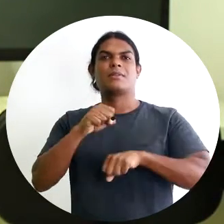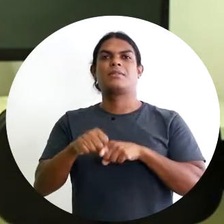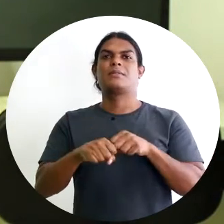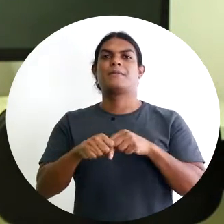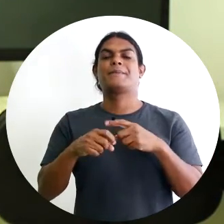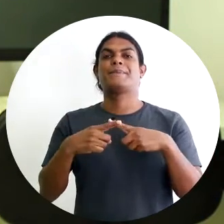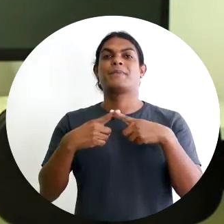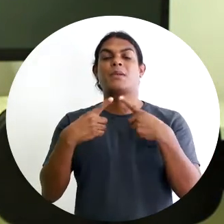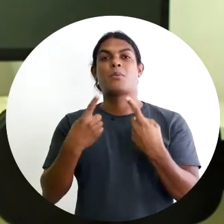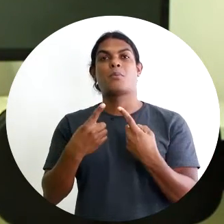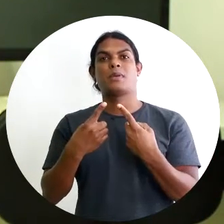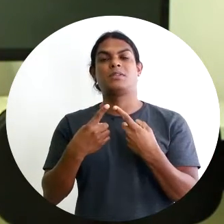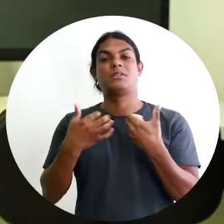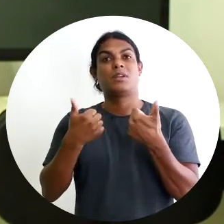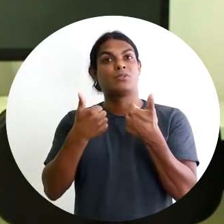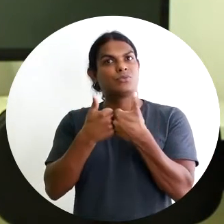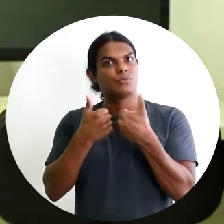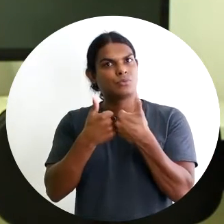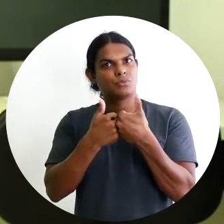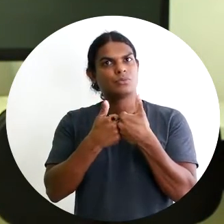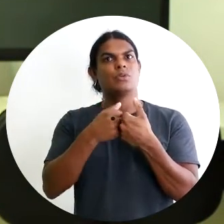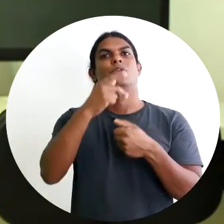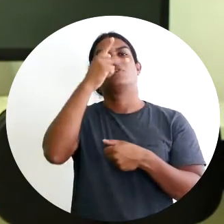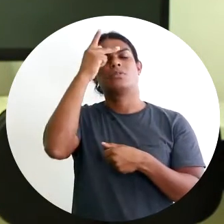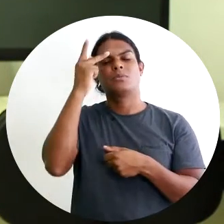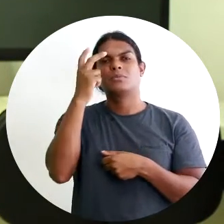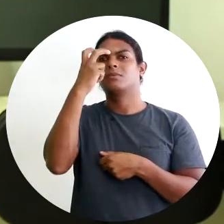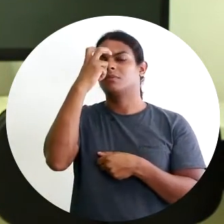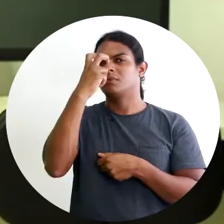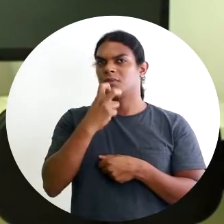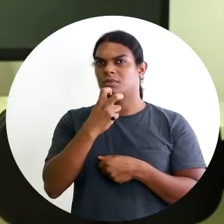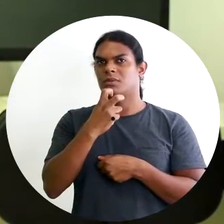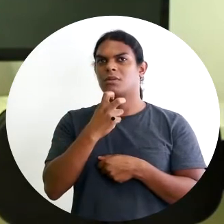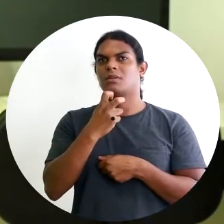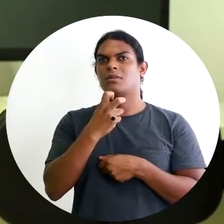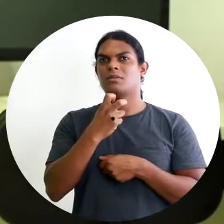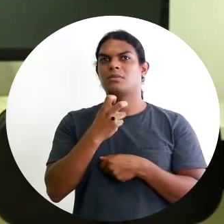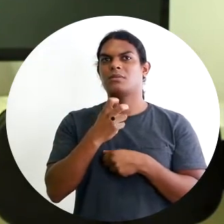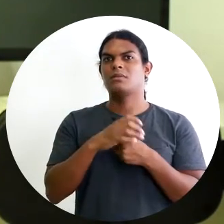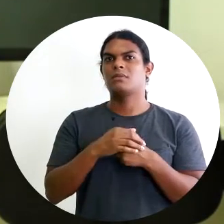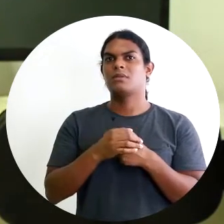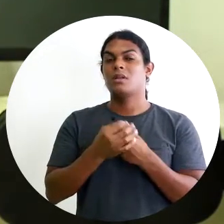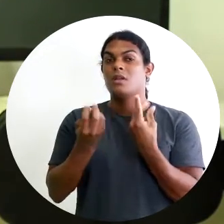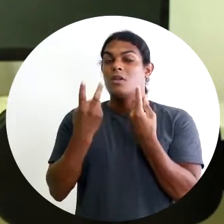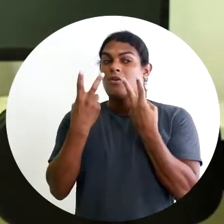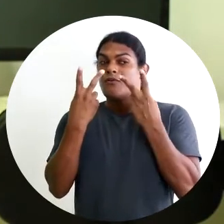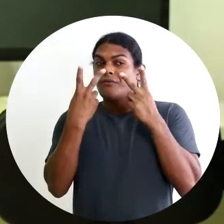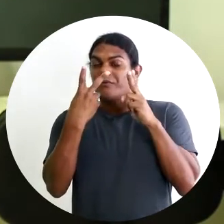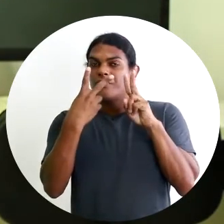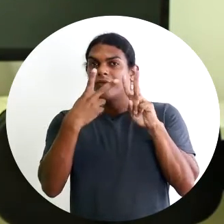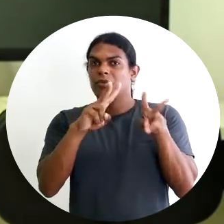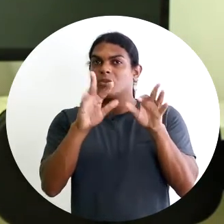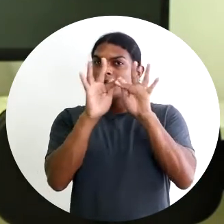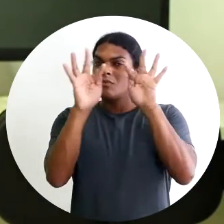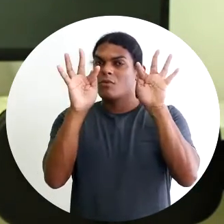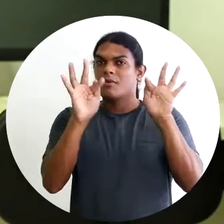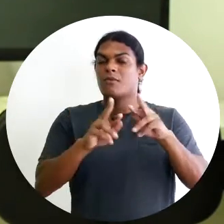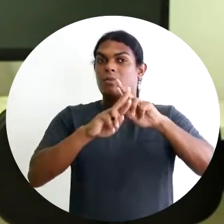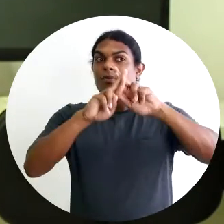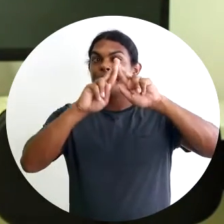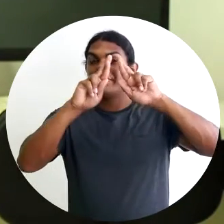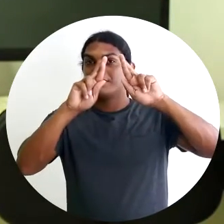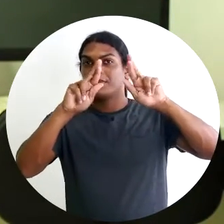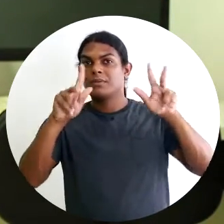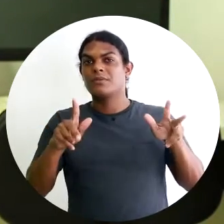levar alguém com deficiência visual trouxe para mim um novo olhar de como eu posso descrever a cidade ou a